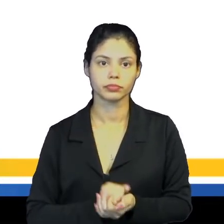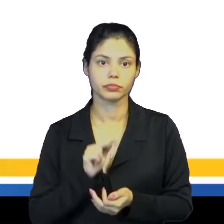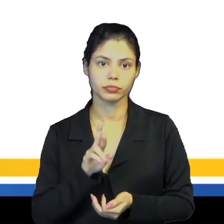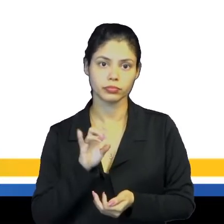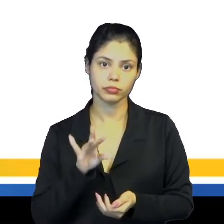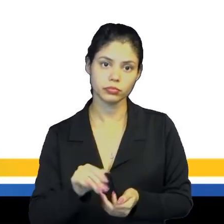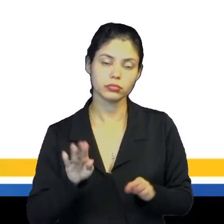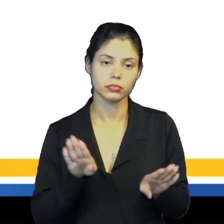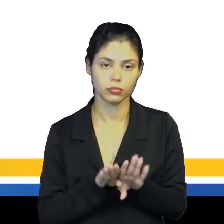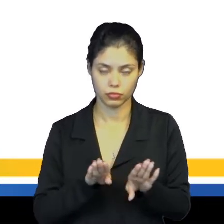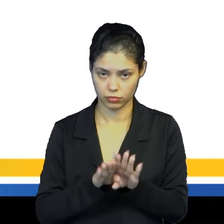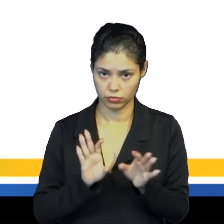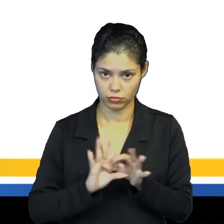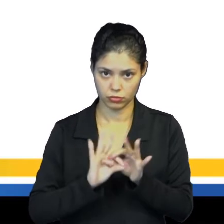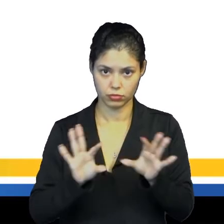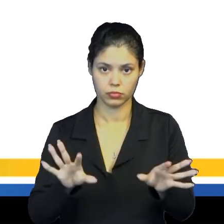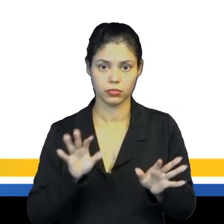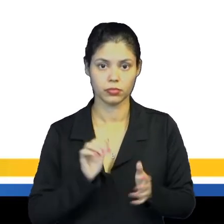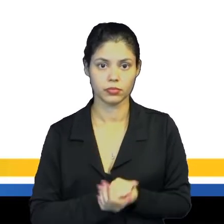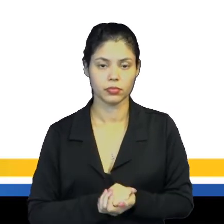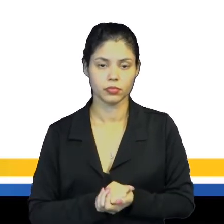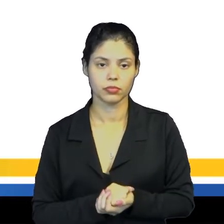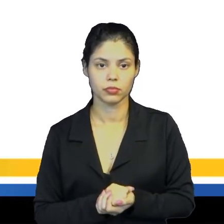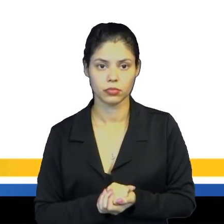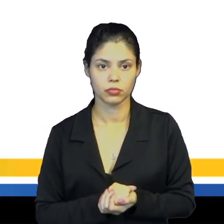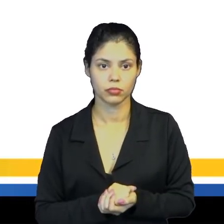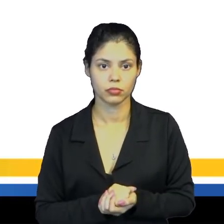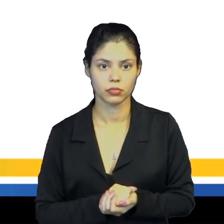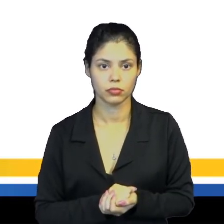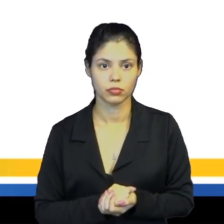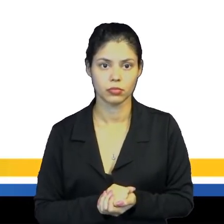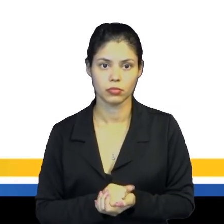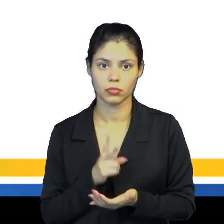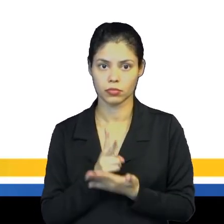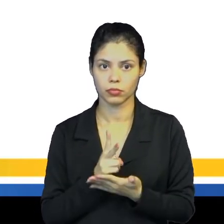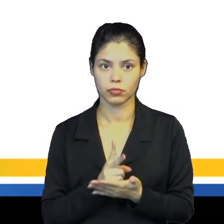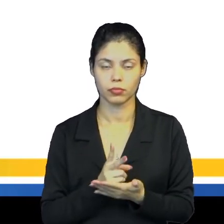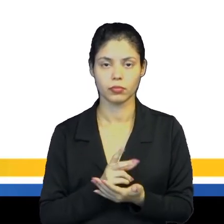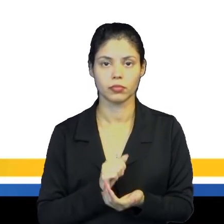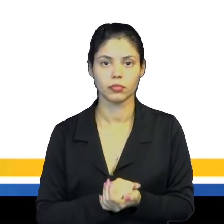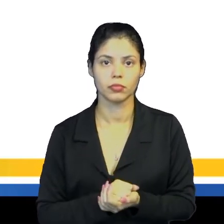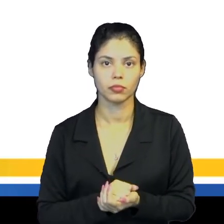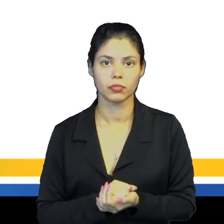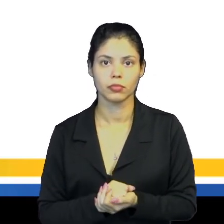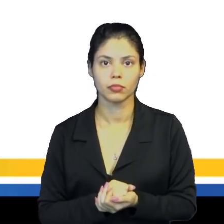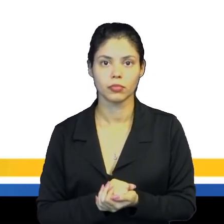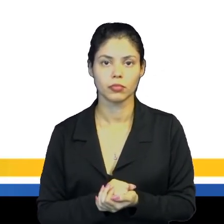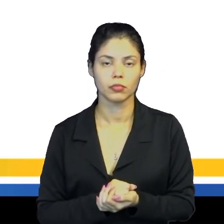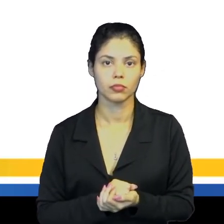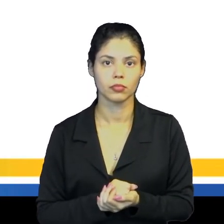urina, que também vai ser liberada aí, né, por esse canal que é a uretra.